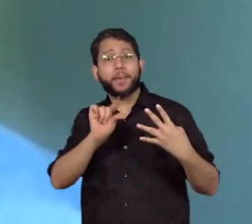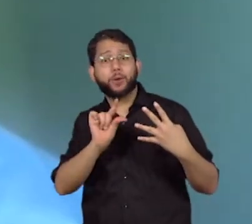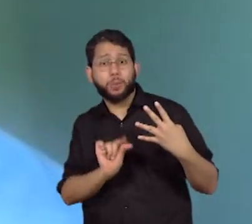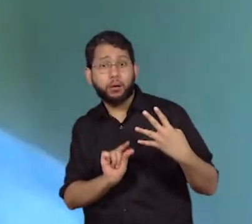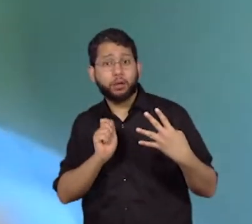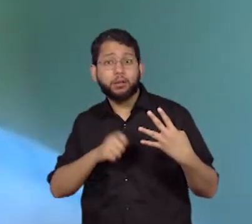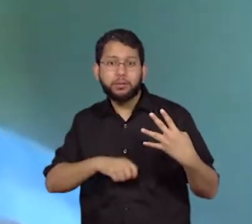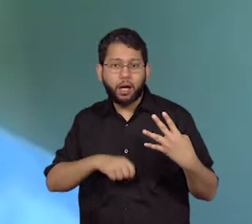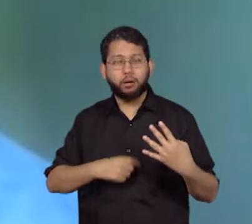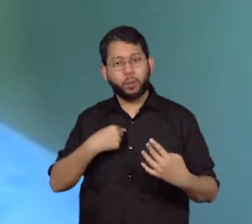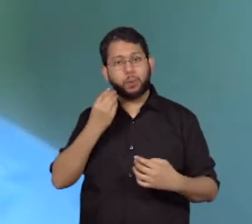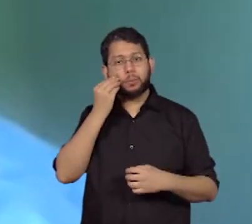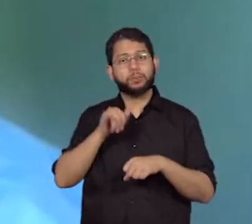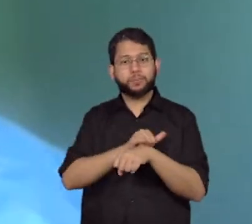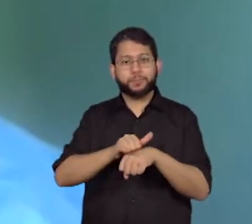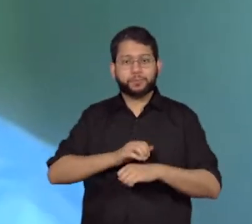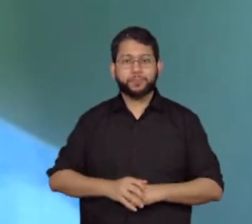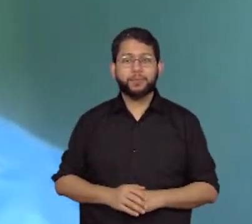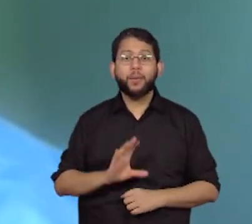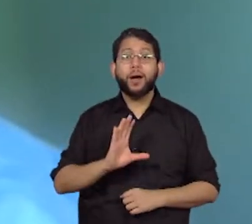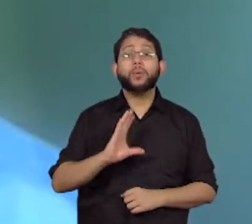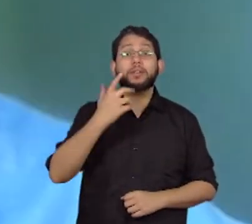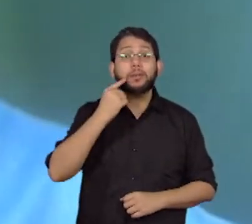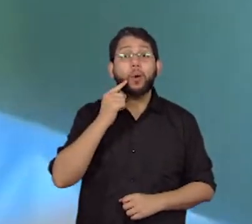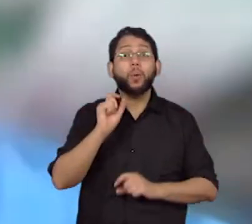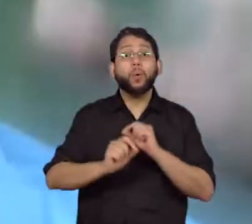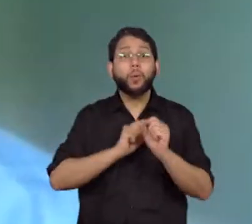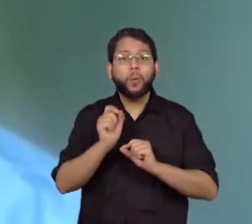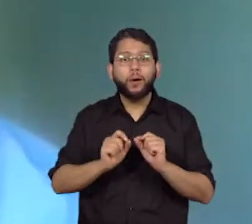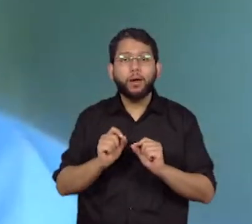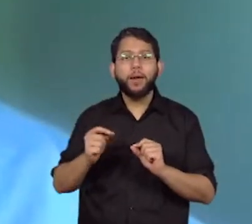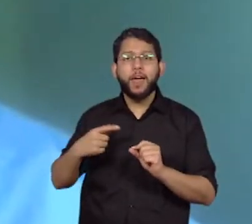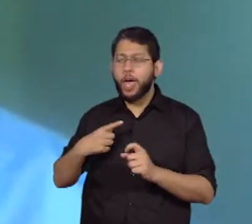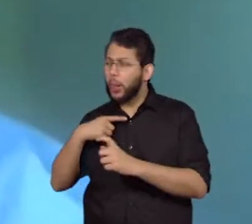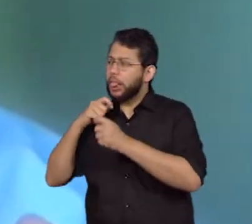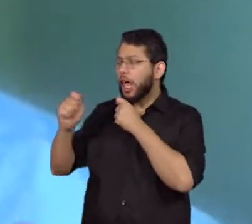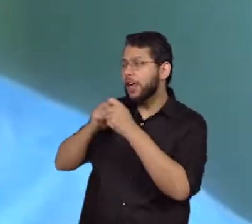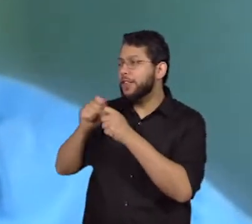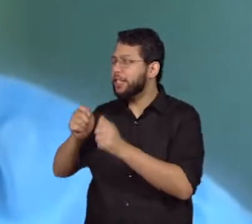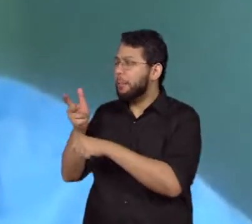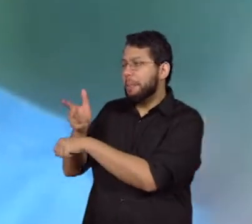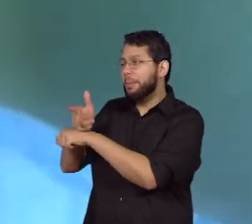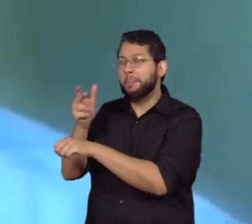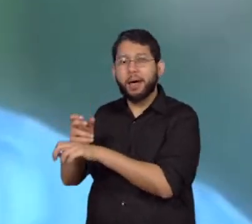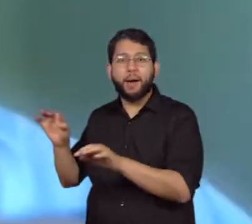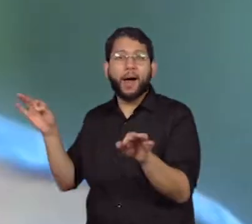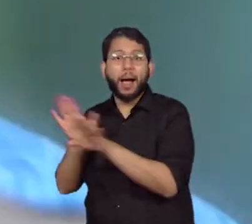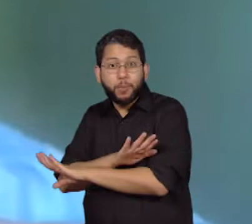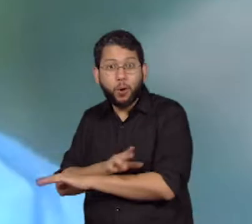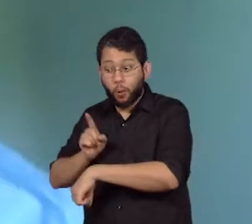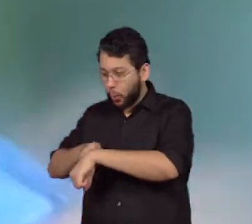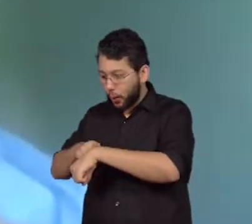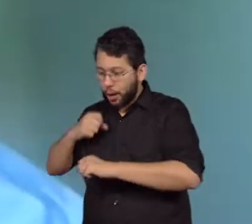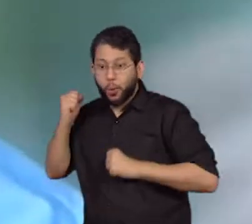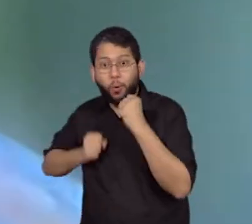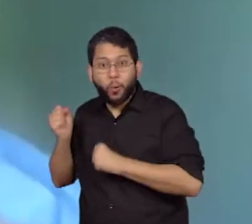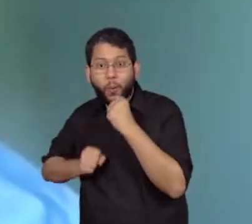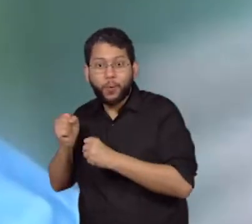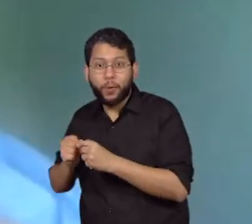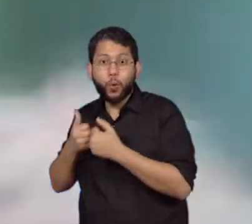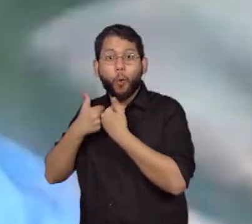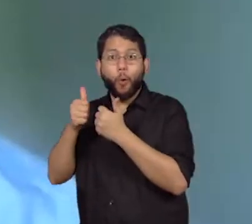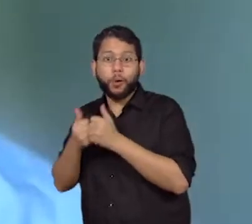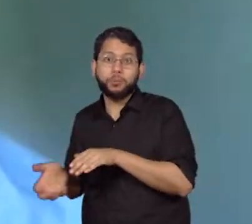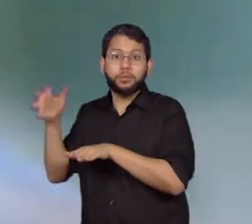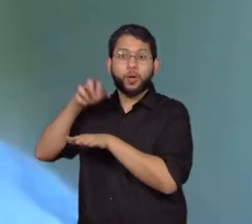aí acabava o evento, escrevia a matéria, ia para a rodoviária, pegava o ônibus, às vezes escrevia no ônibus, chegava na faculdade, escrevia no computador. Gente,